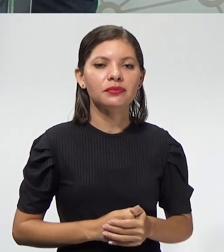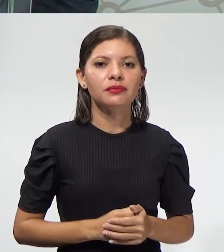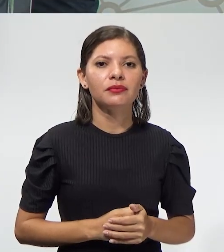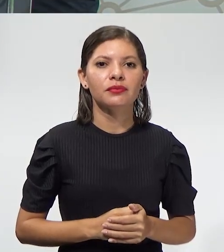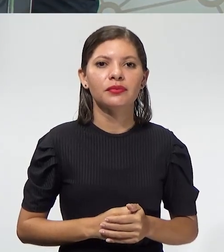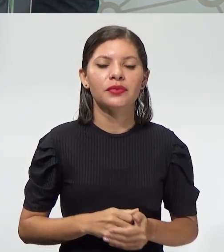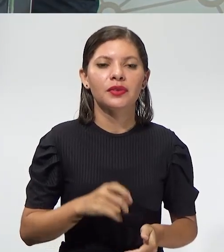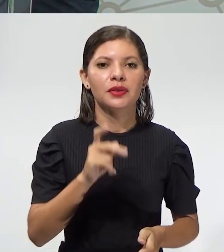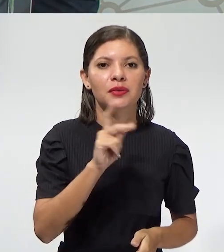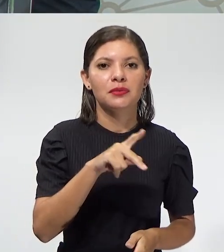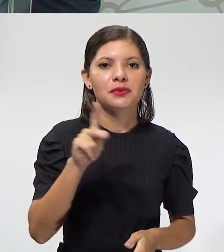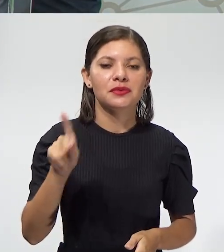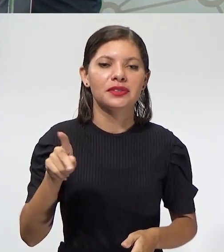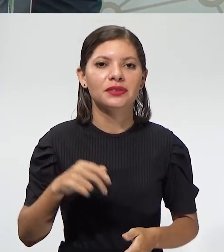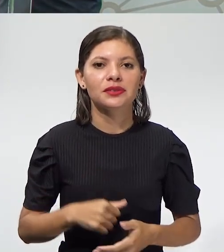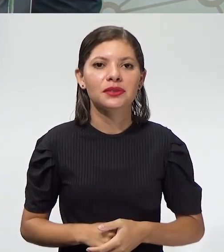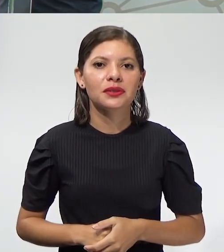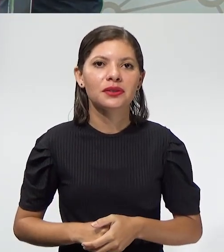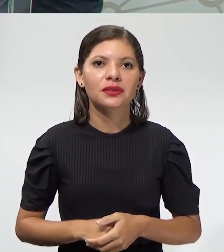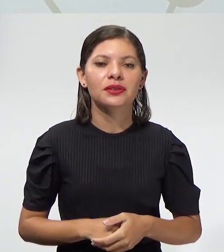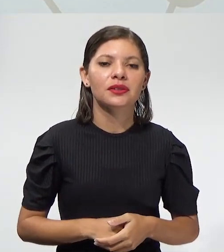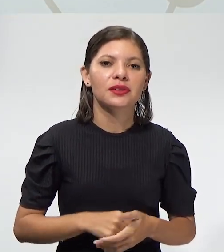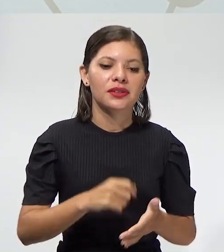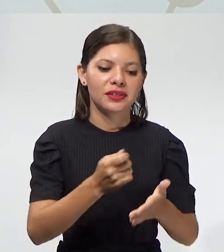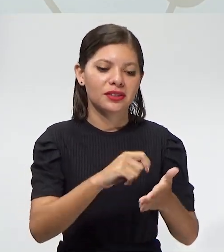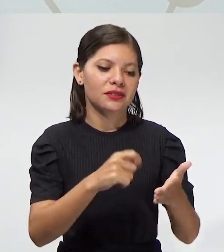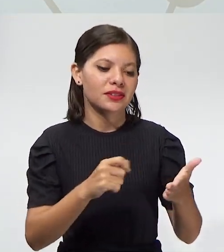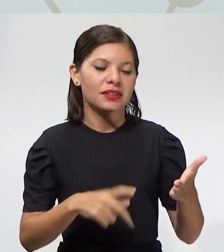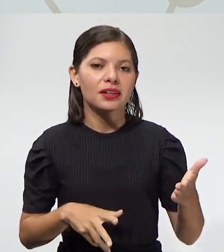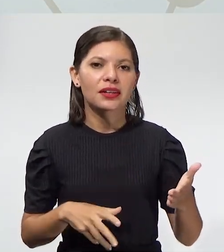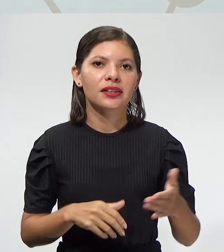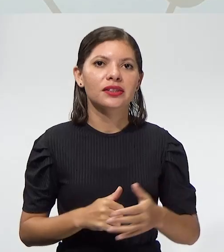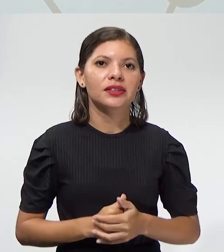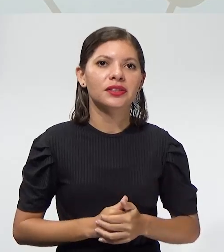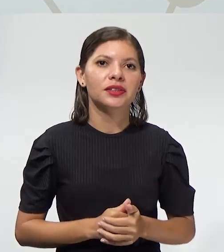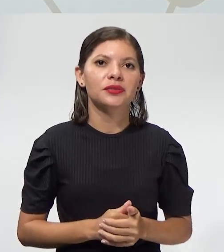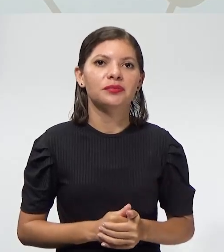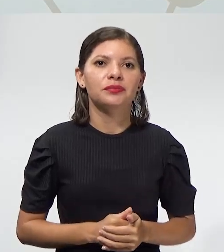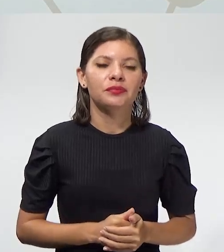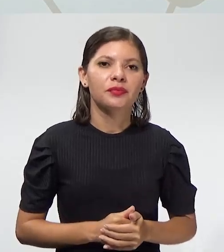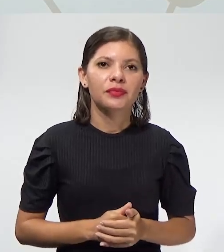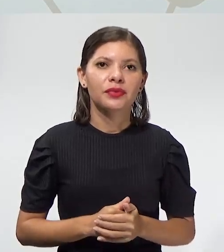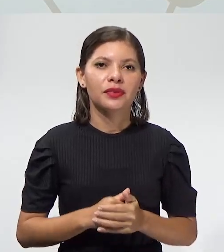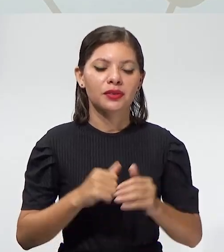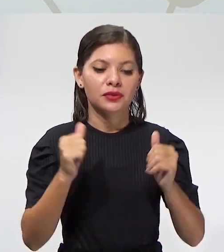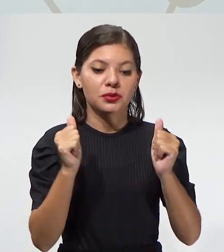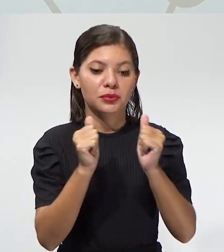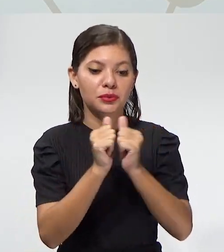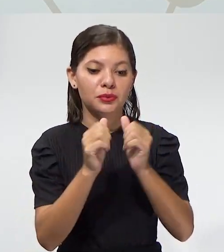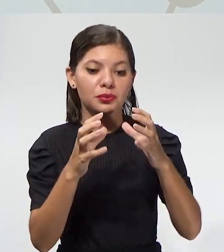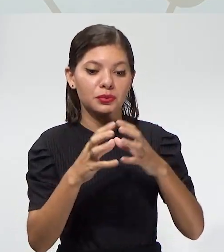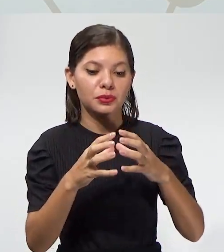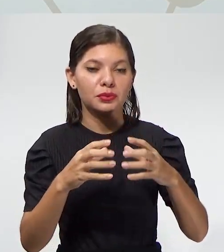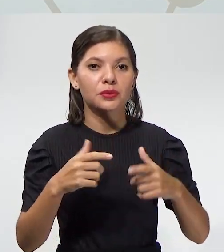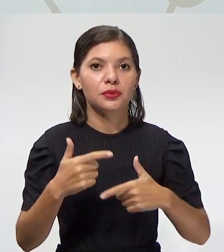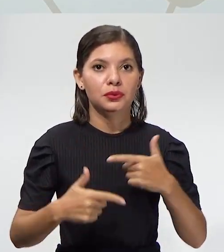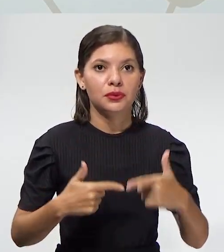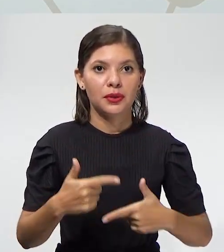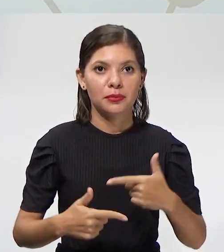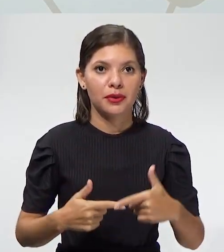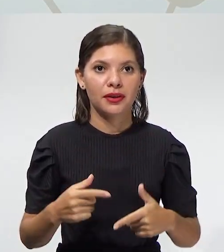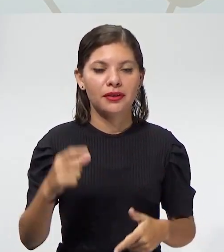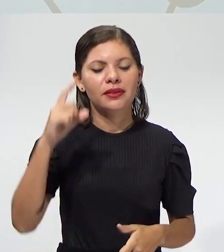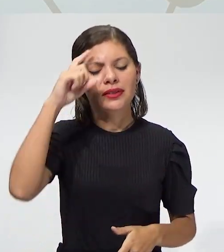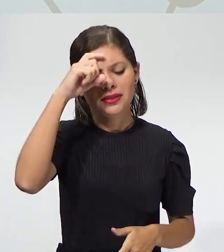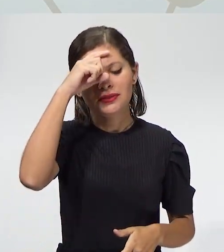né, professor? Isso, ia ser muito mais trabalhoso se cada professor tivesse que passar 1, 2, 3, 4 atividades para vocês. Então, se